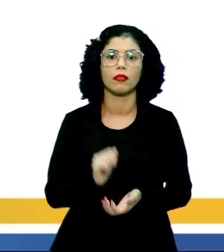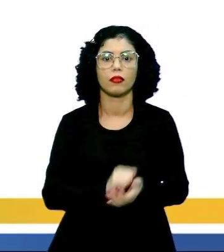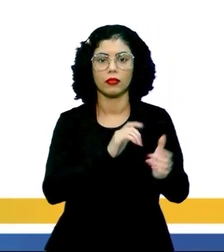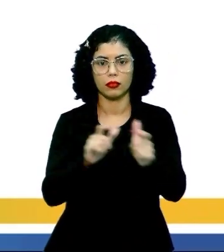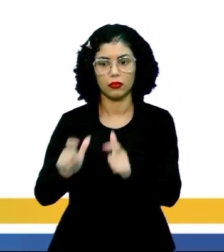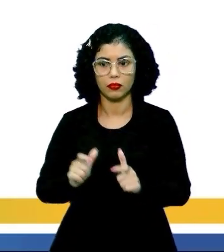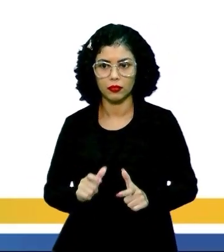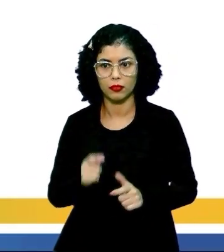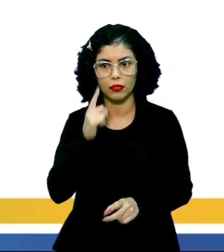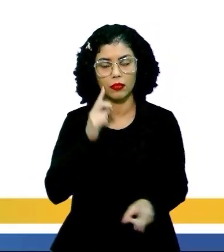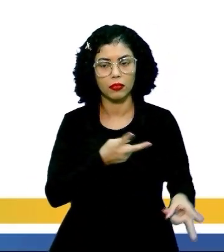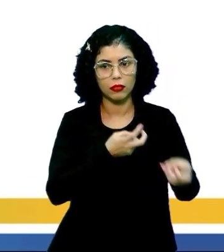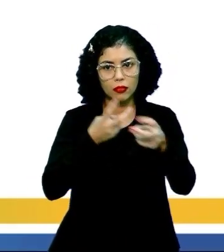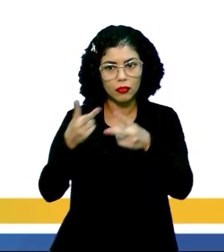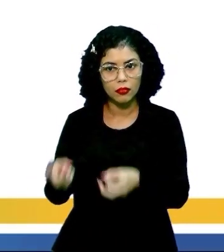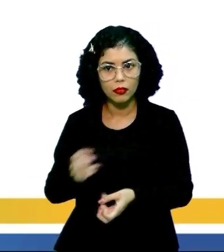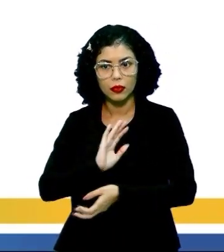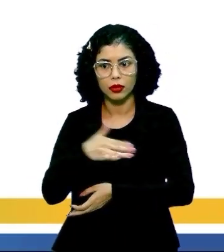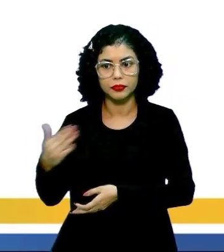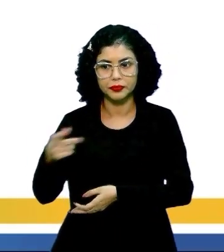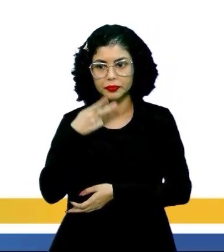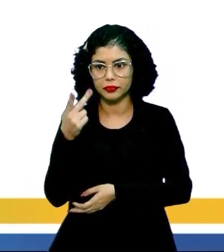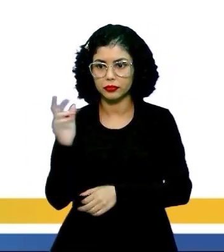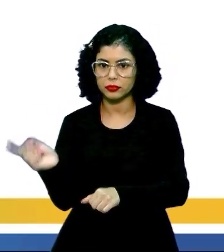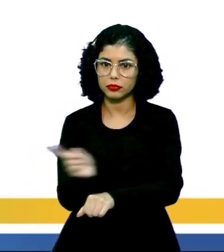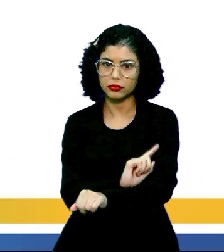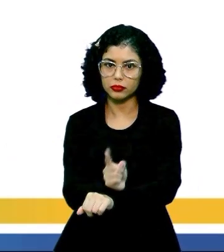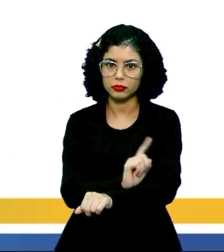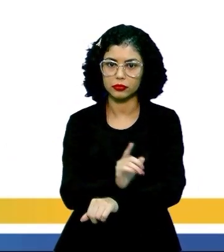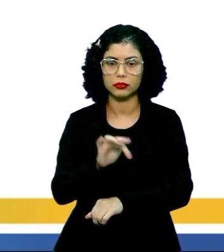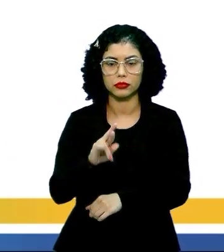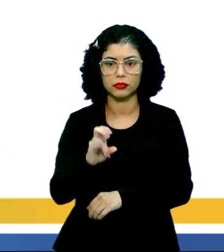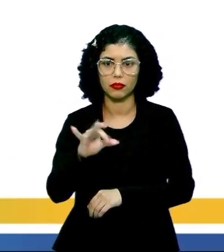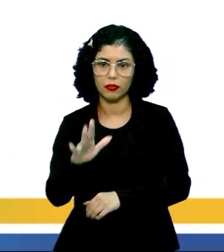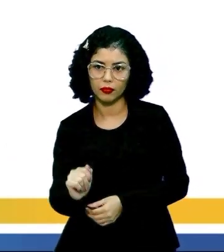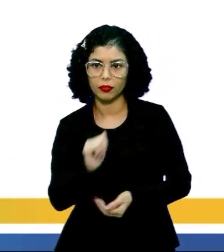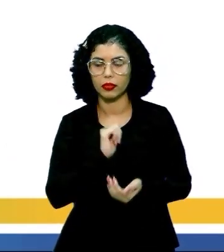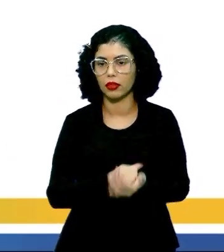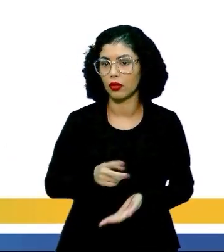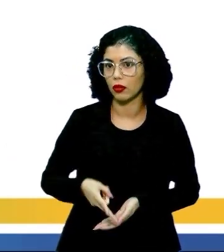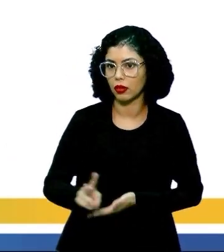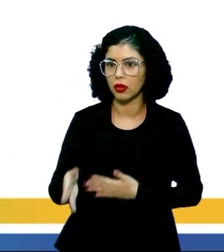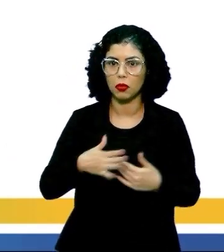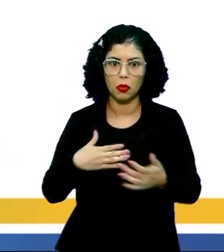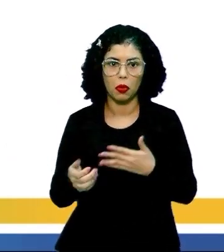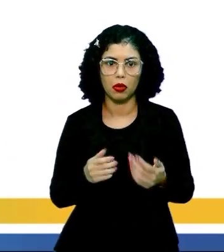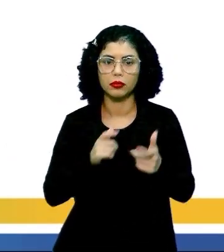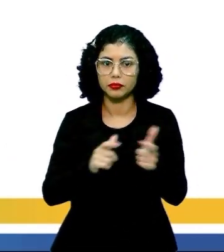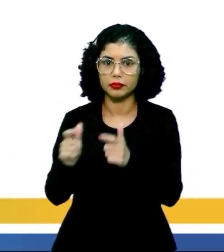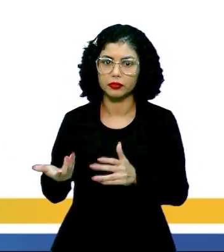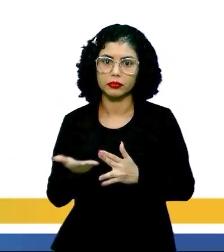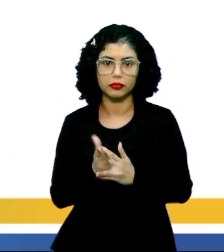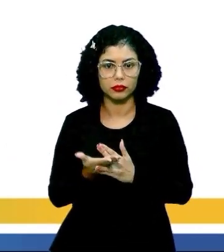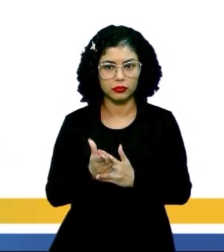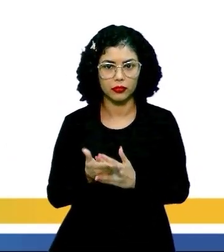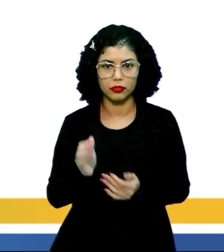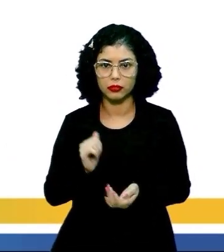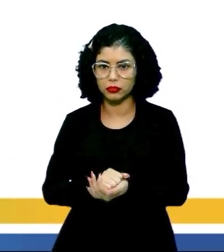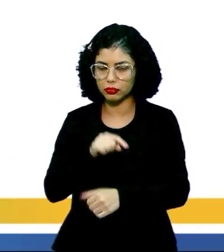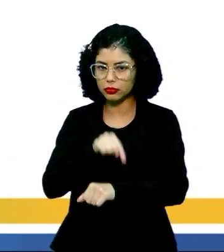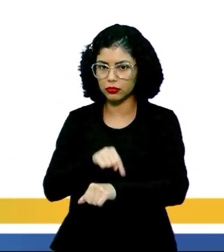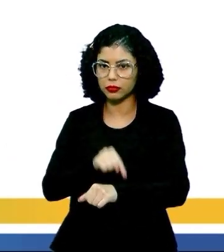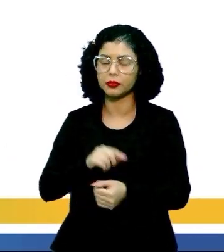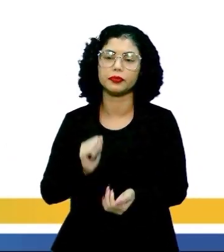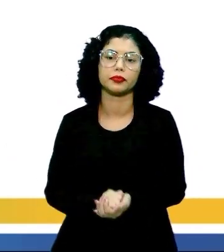ao observar quando se trata de velocidade escalar nessa velocidade é constante em qualquer instante ou o seu